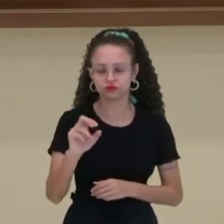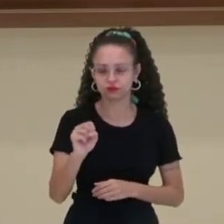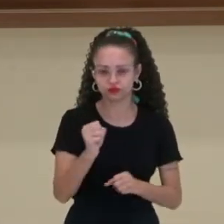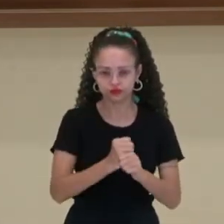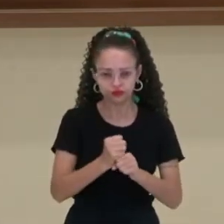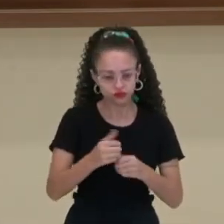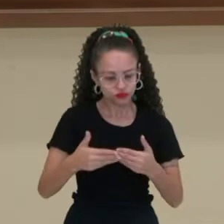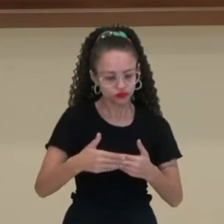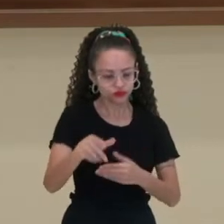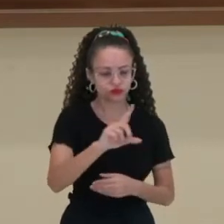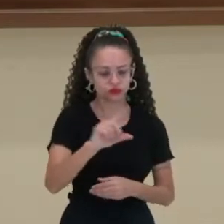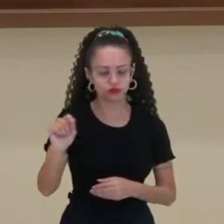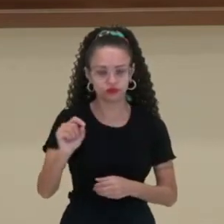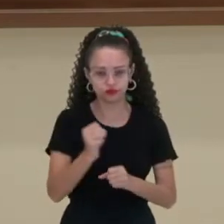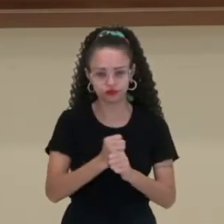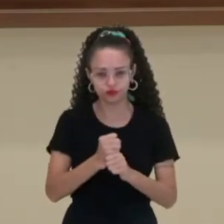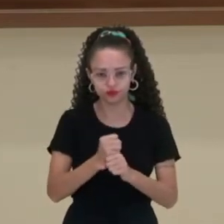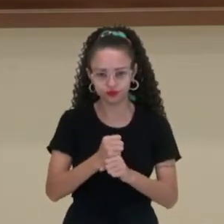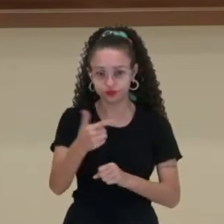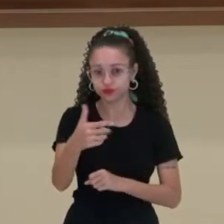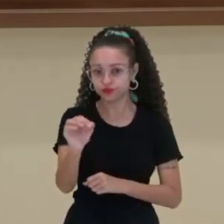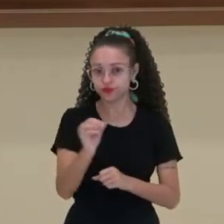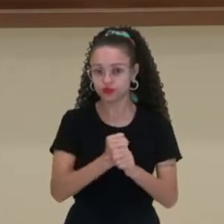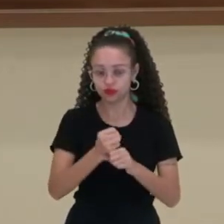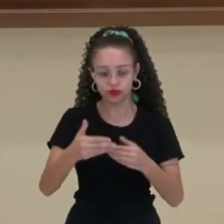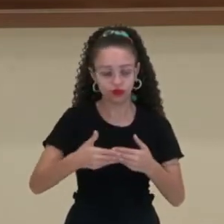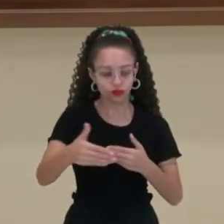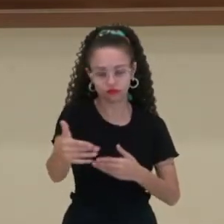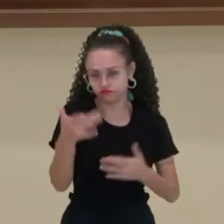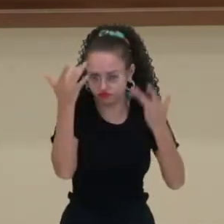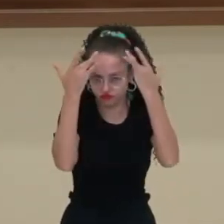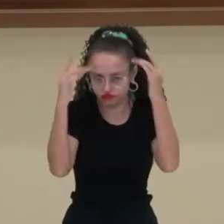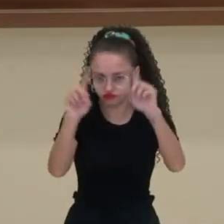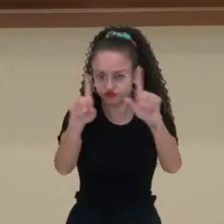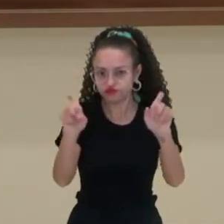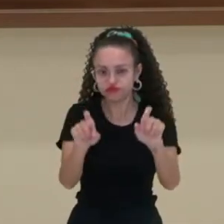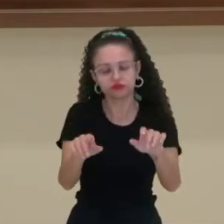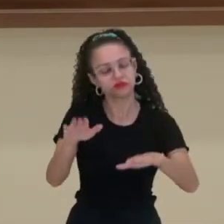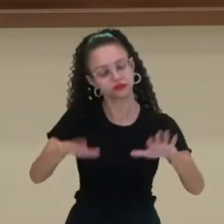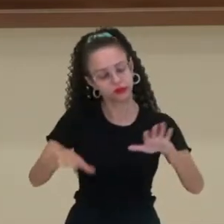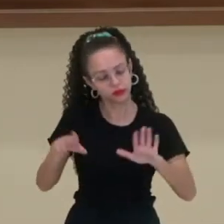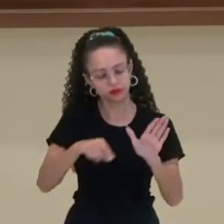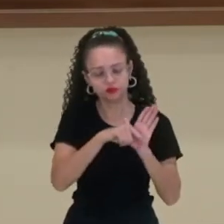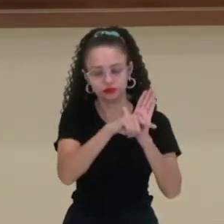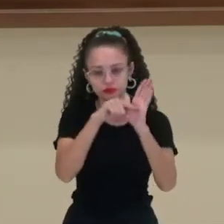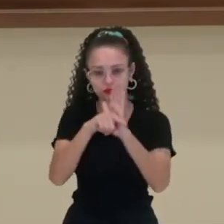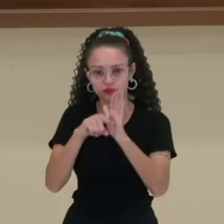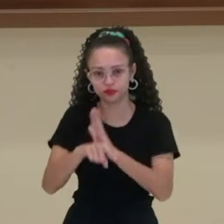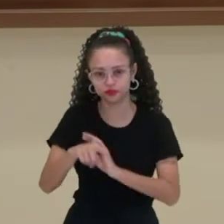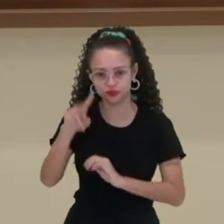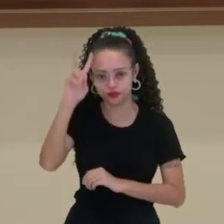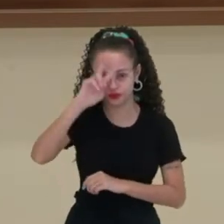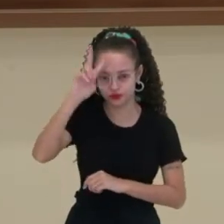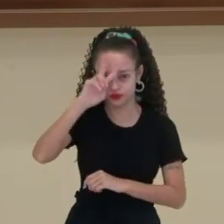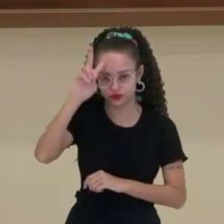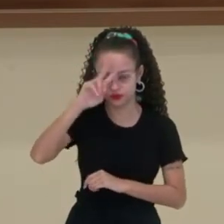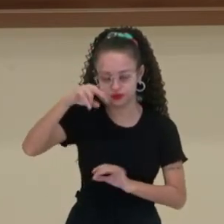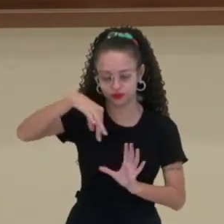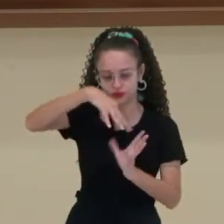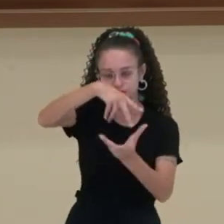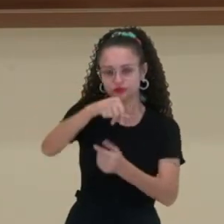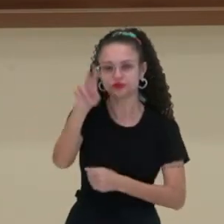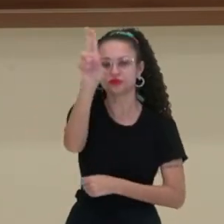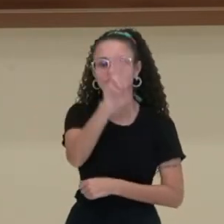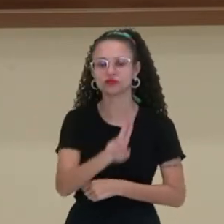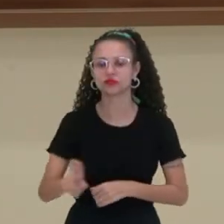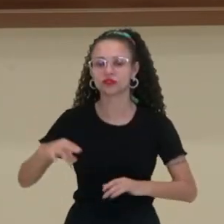anos, daqui 20 anos, não sabemos, né? Depende dos historiadores, das universidades, do mundo,